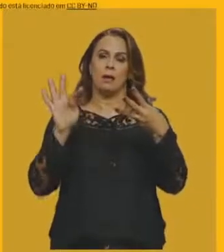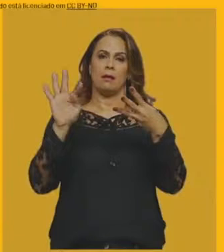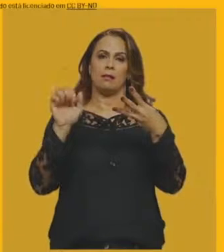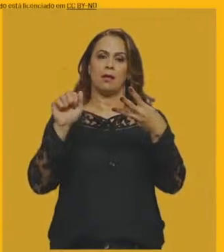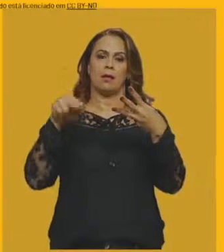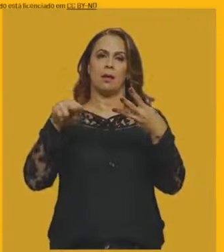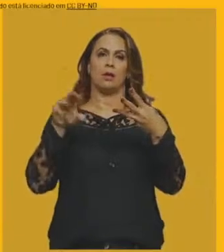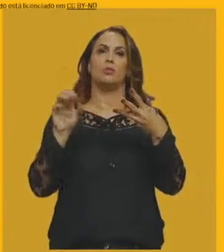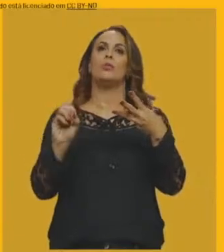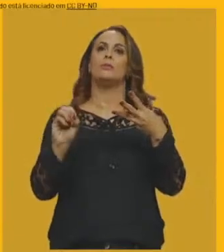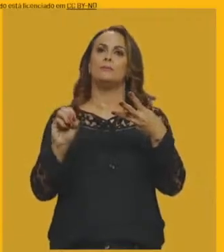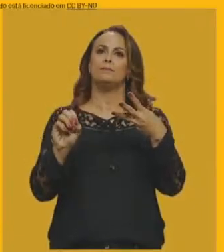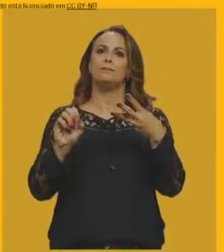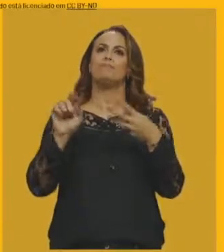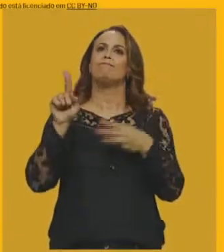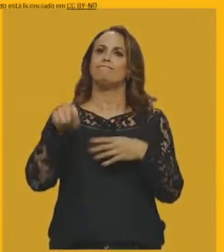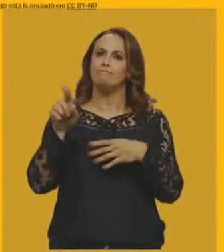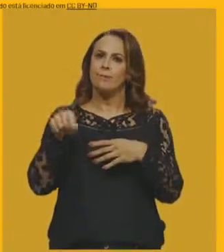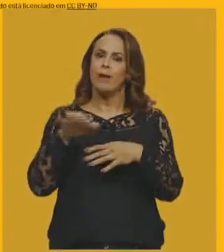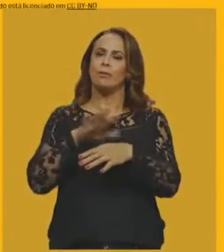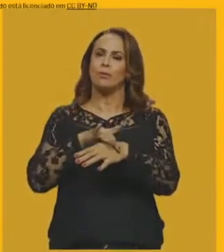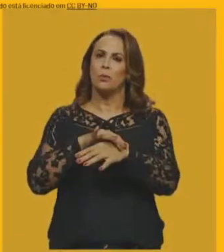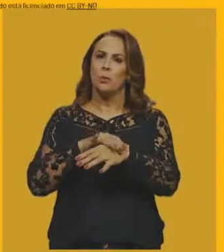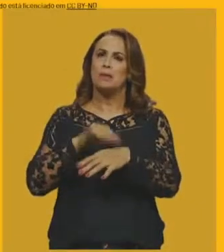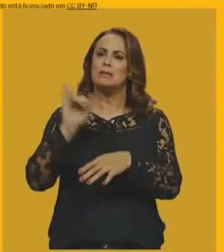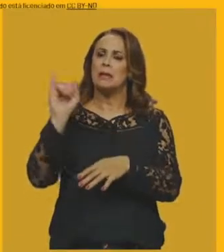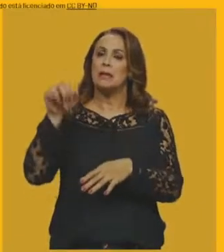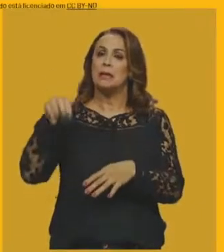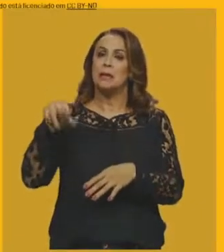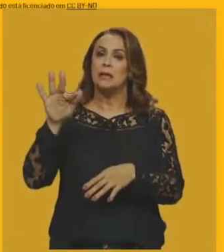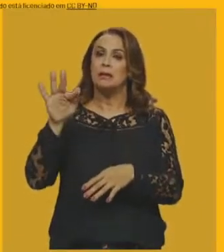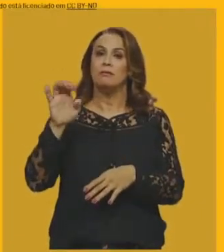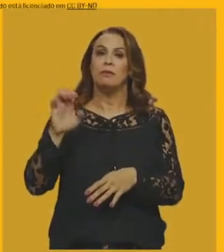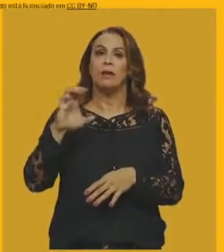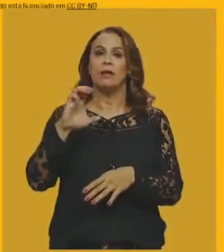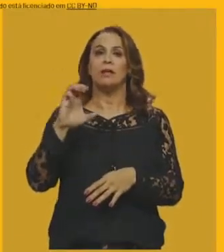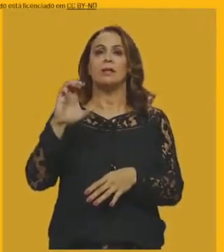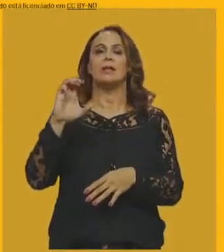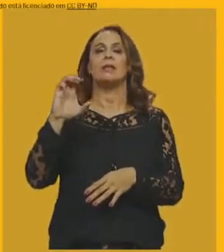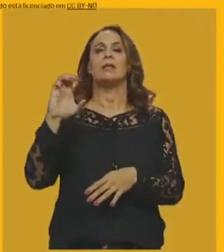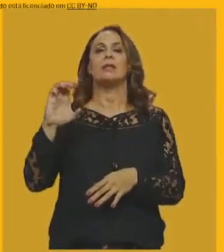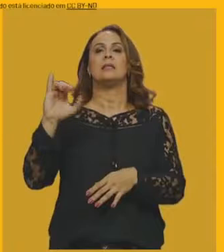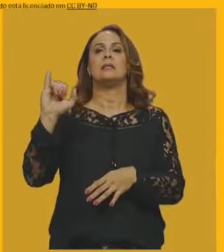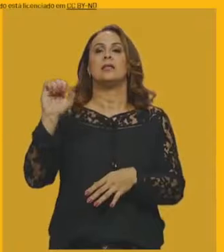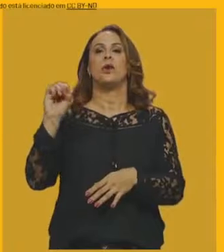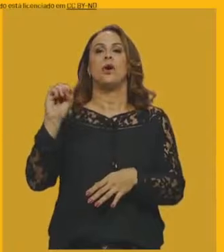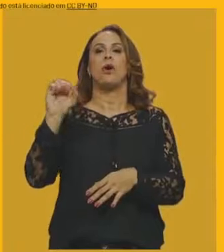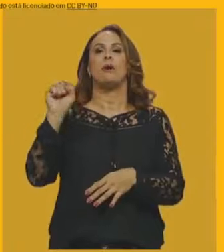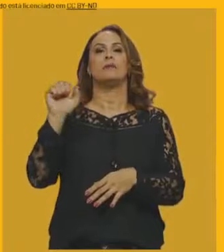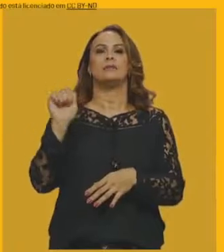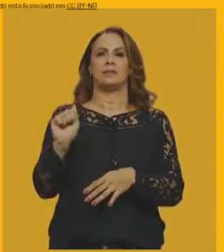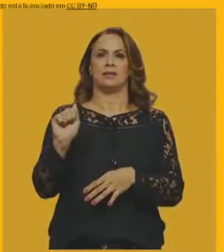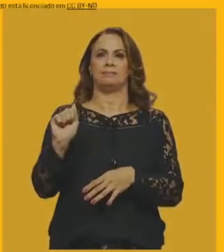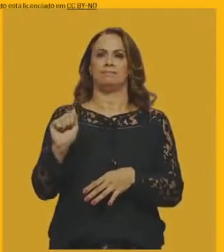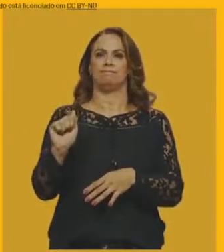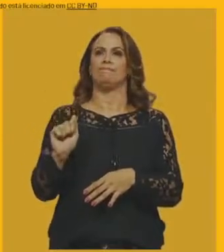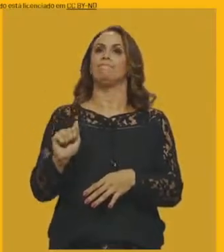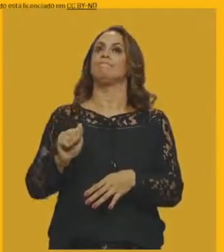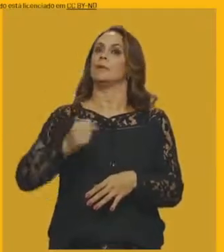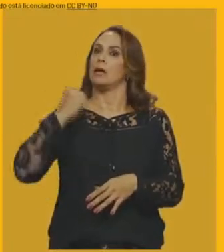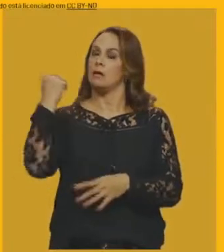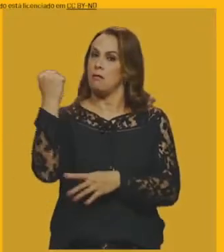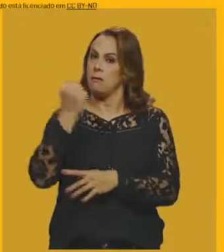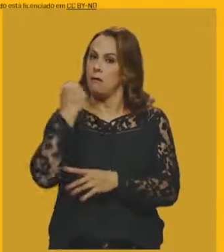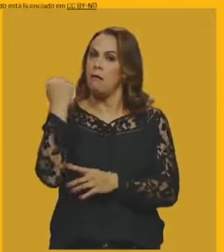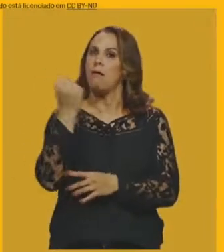uma doença infecciosa, aguda, grave. Ela é causada por uma toxina da bactéria que